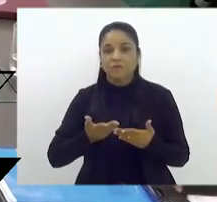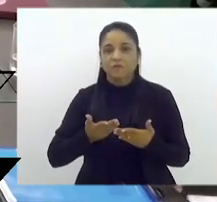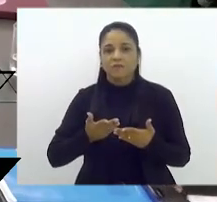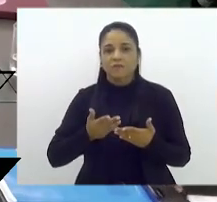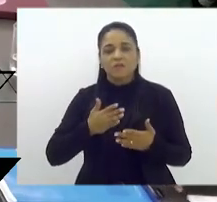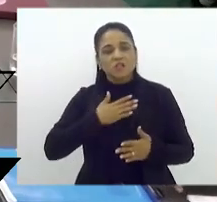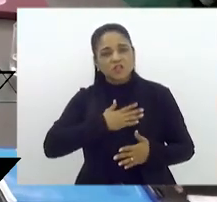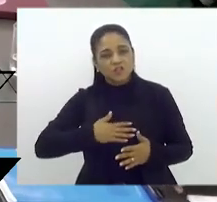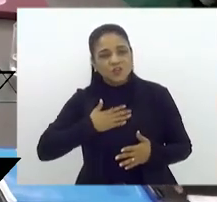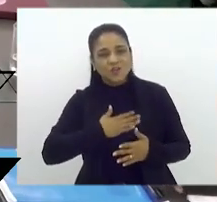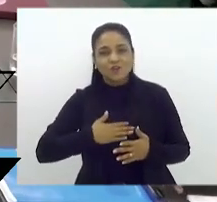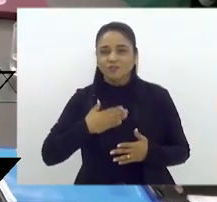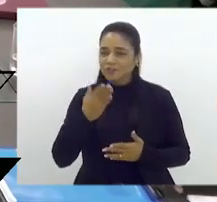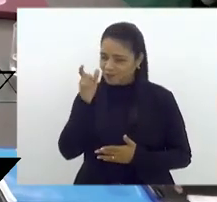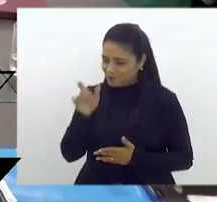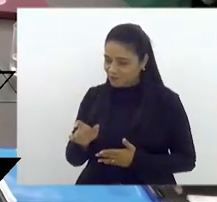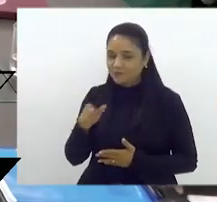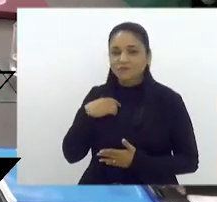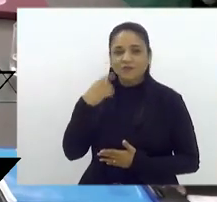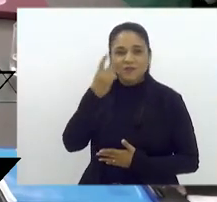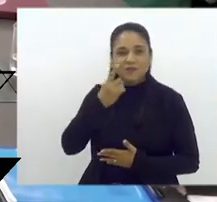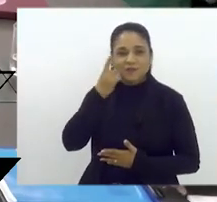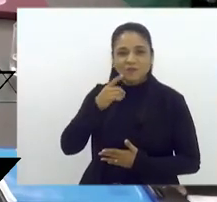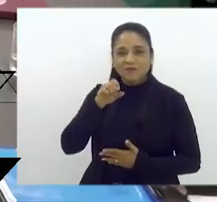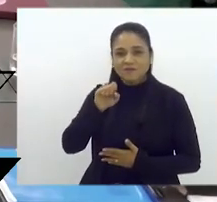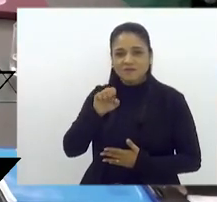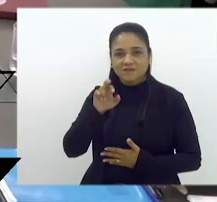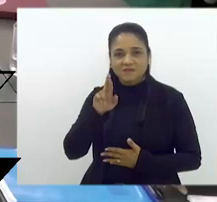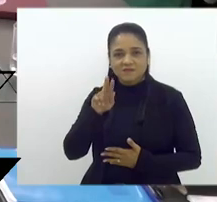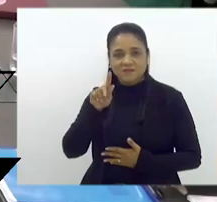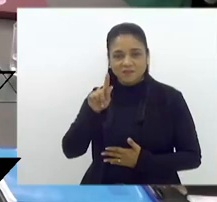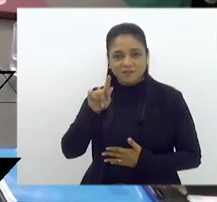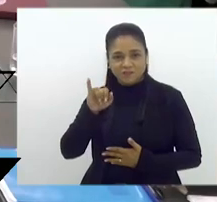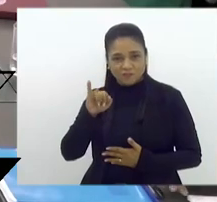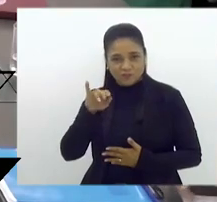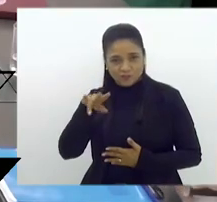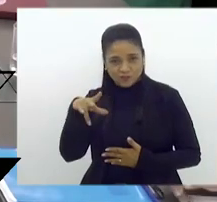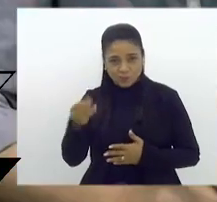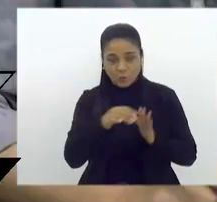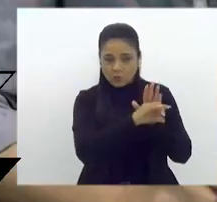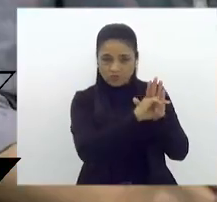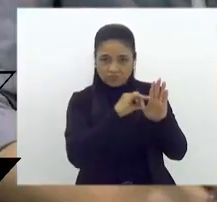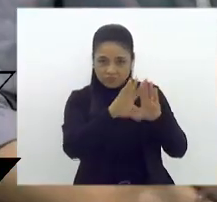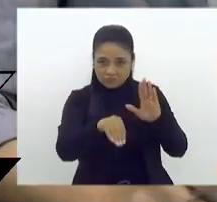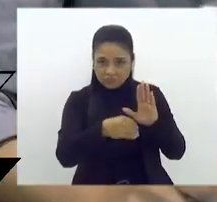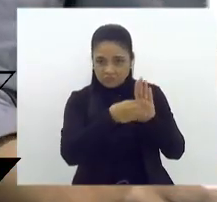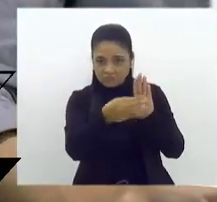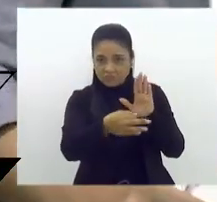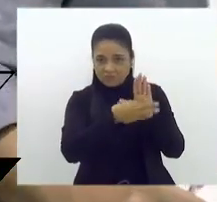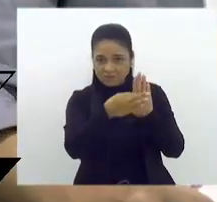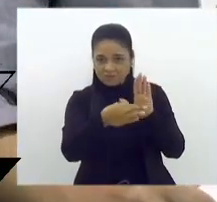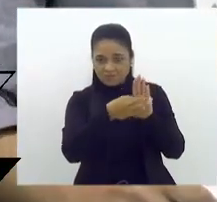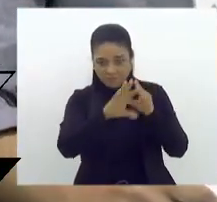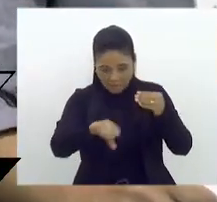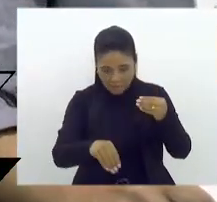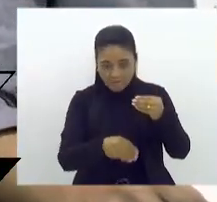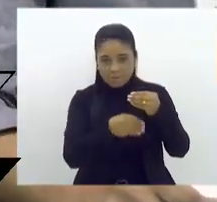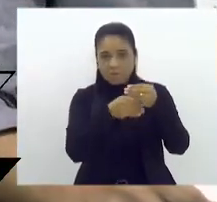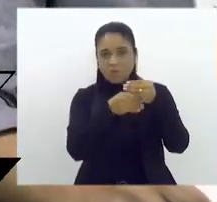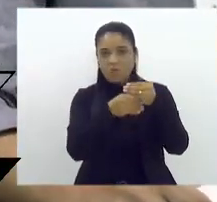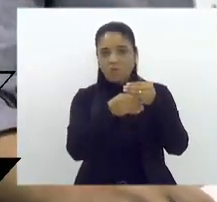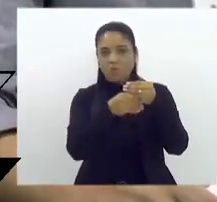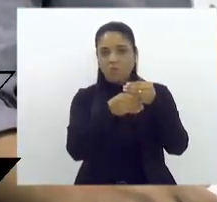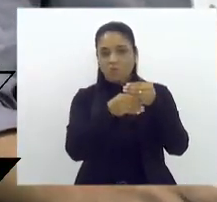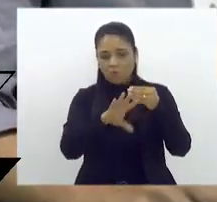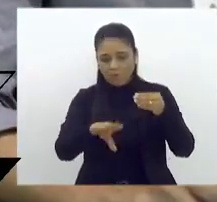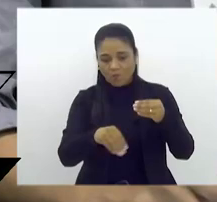eu gostei do deputado Serginho, relator, doutor Serginho, que fez um parecer absorvente. Absorveu as